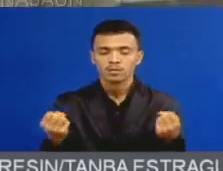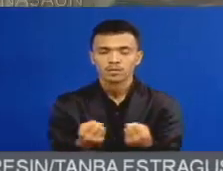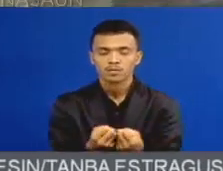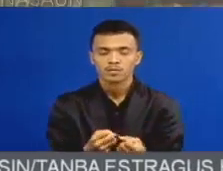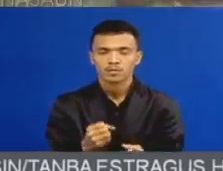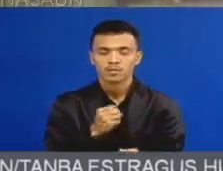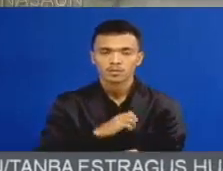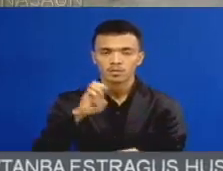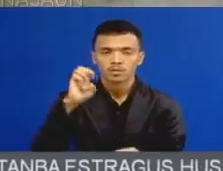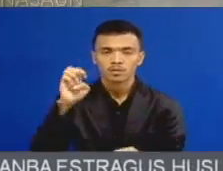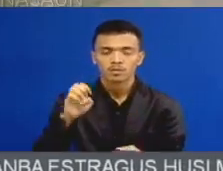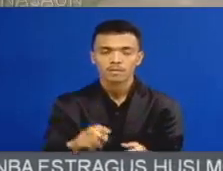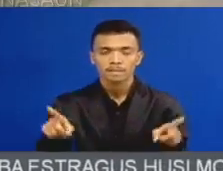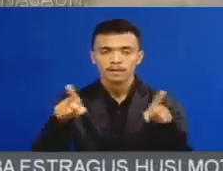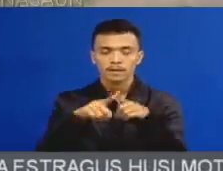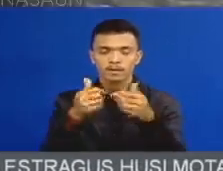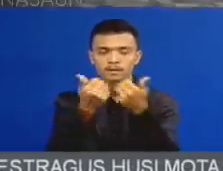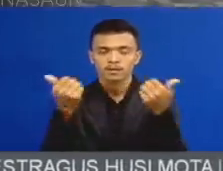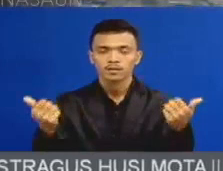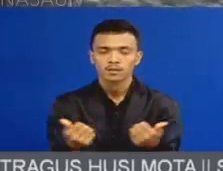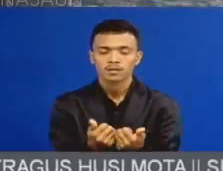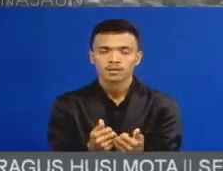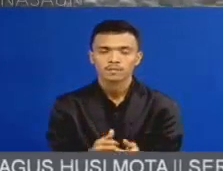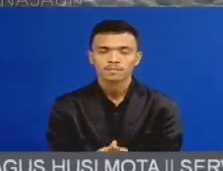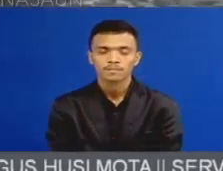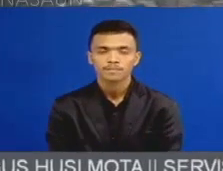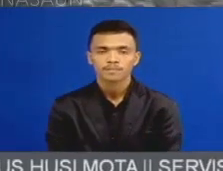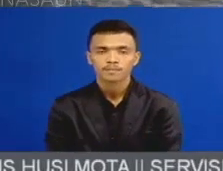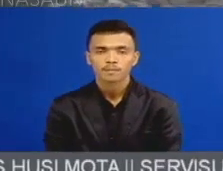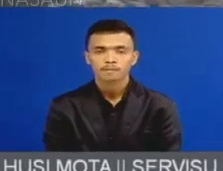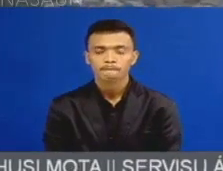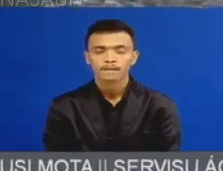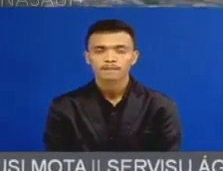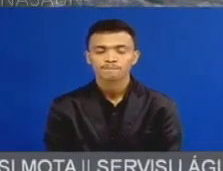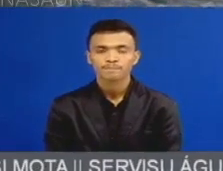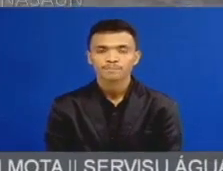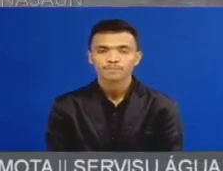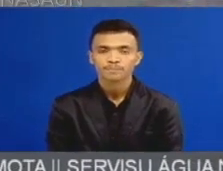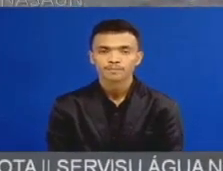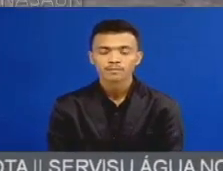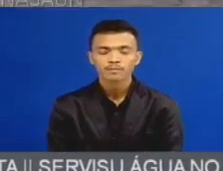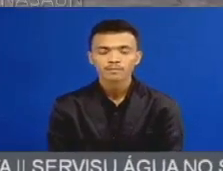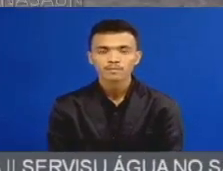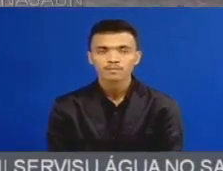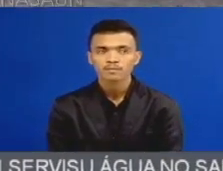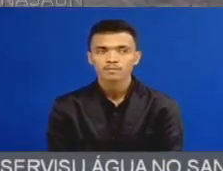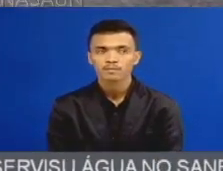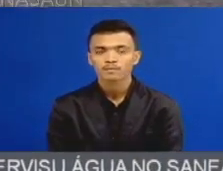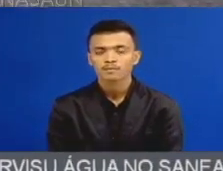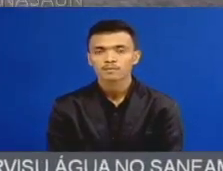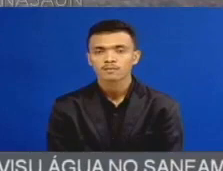Suku Asulau iha aldea nen hanesan aldea Bermoslau, Dirhatlau, Noerema, Puelete,